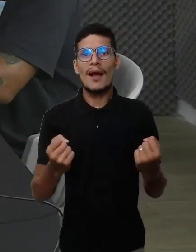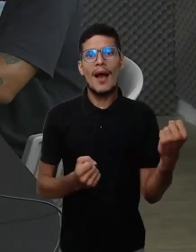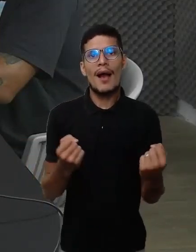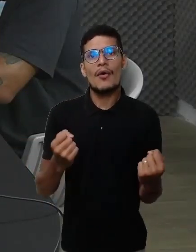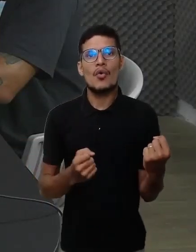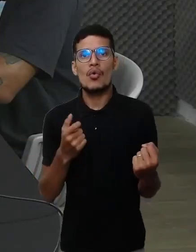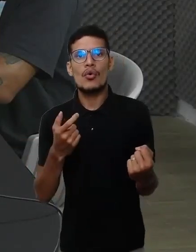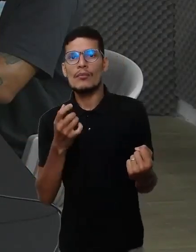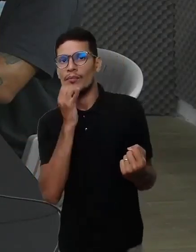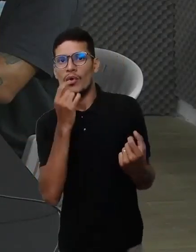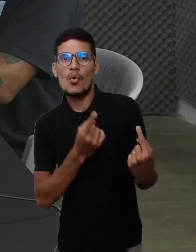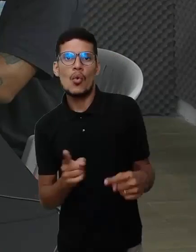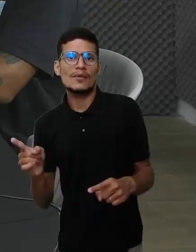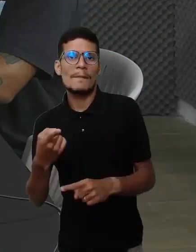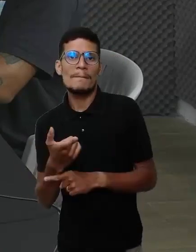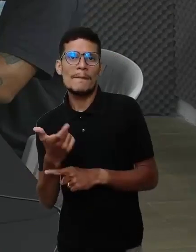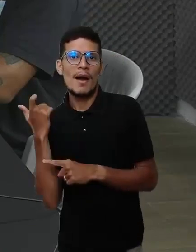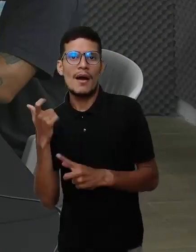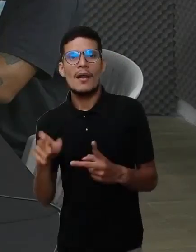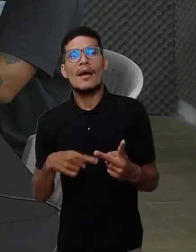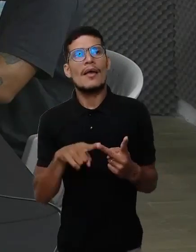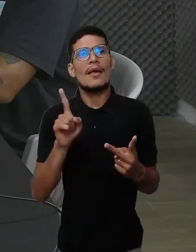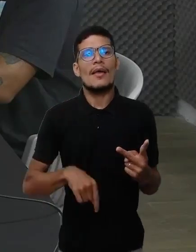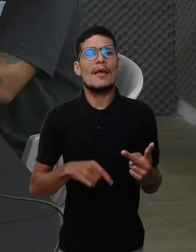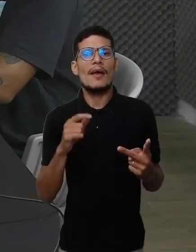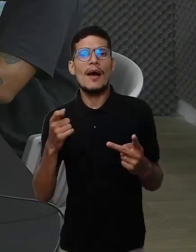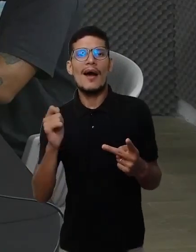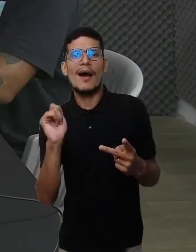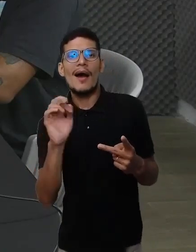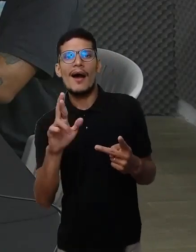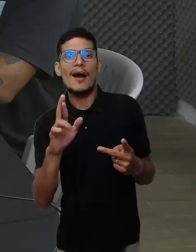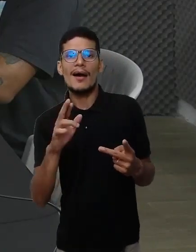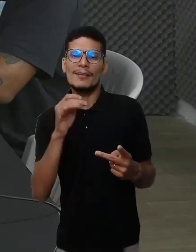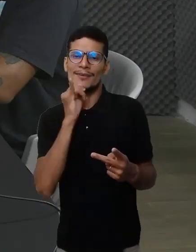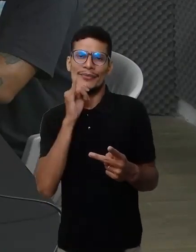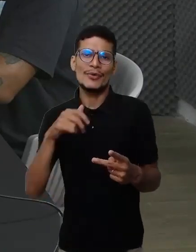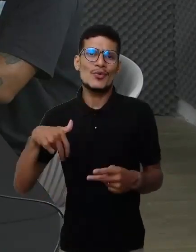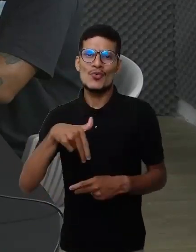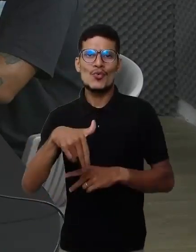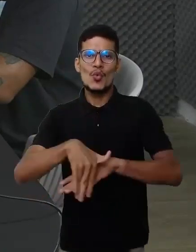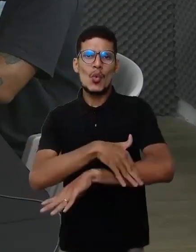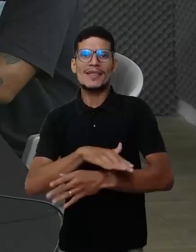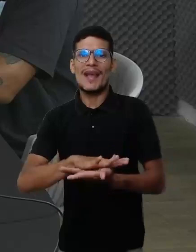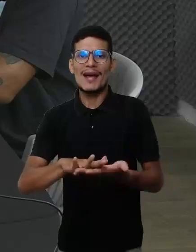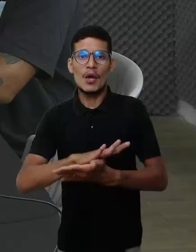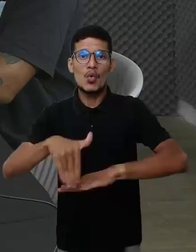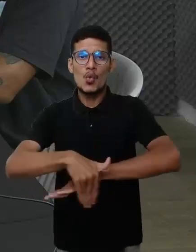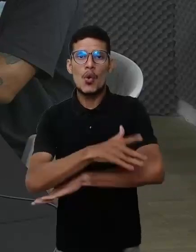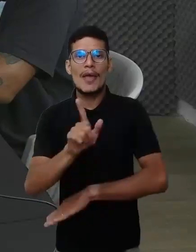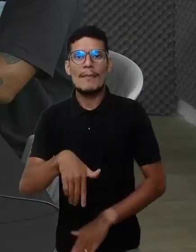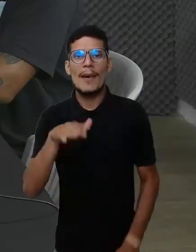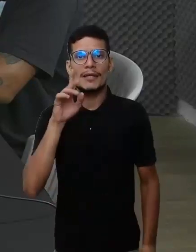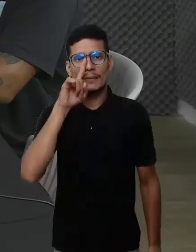são vidros fumê, é o ar-condicionado, é você andando cada vez menos na rua, é a rua sendo considerada cada vez mais